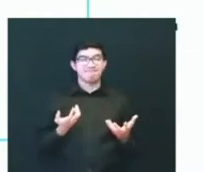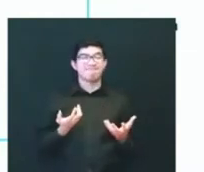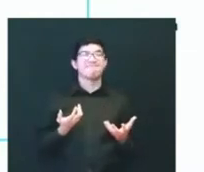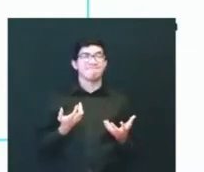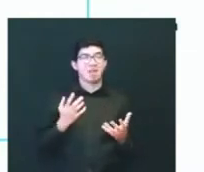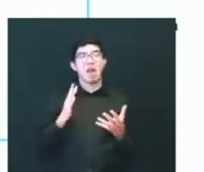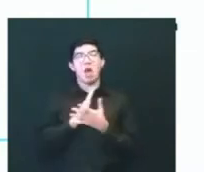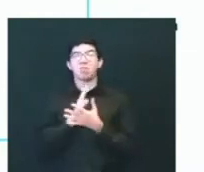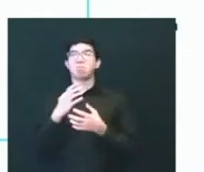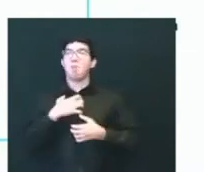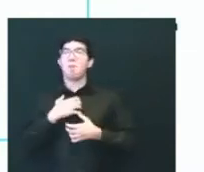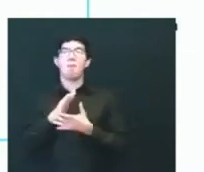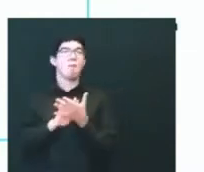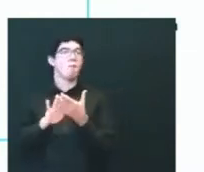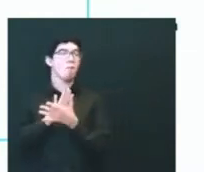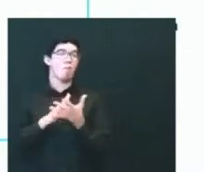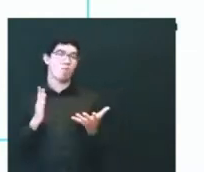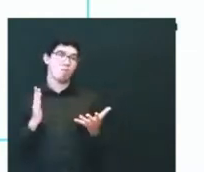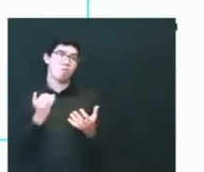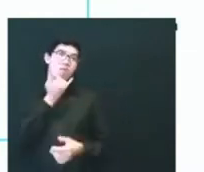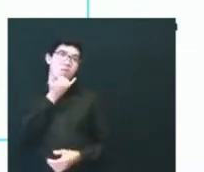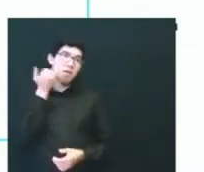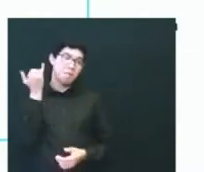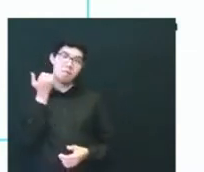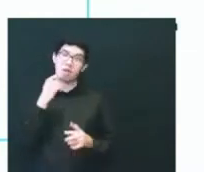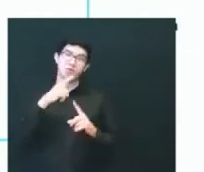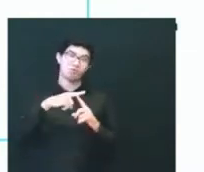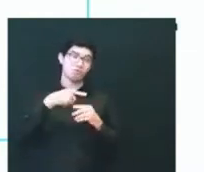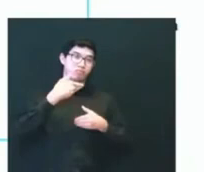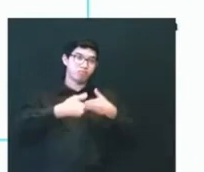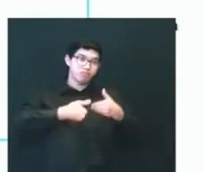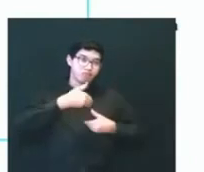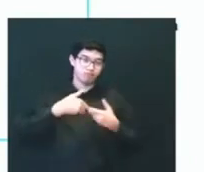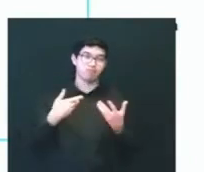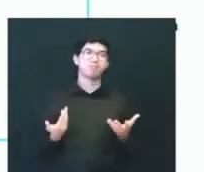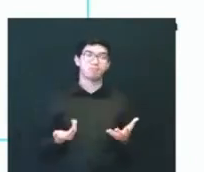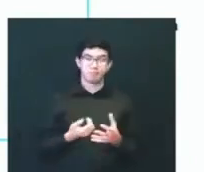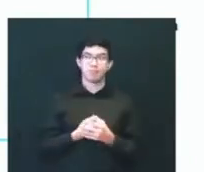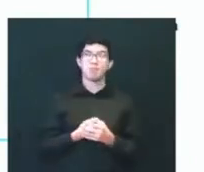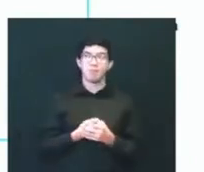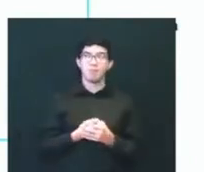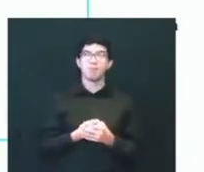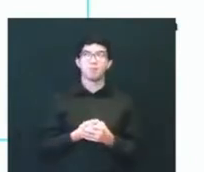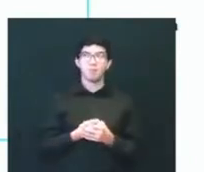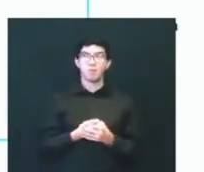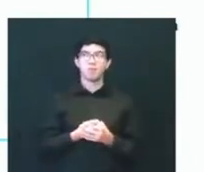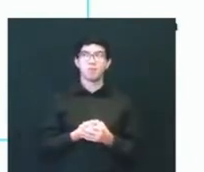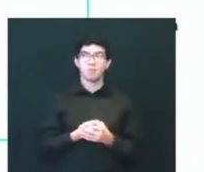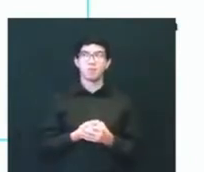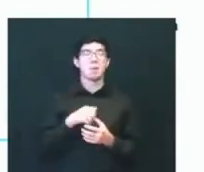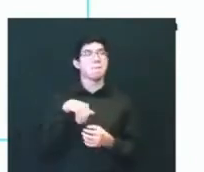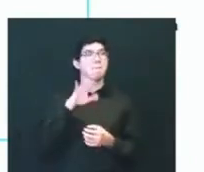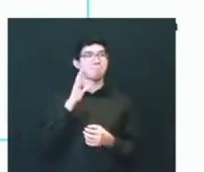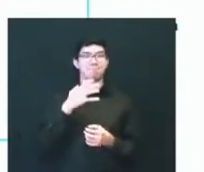tem paciente que não sente nada. Depende também do tratamento, depende da quimioterapia. Mas os sintomas mais